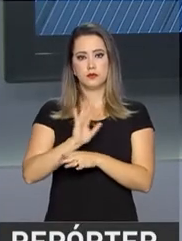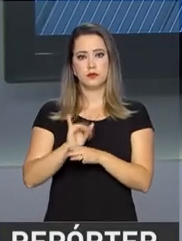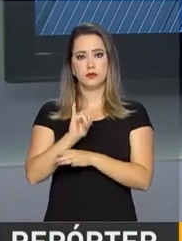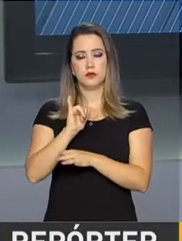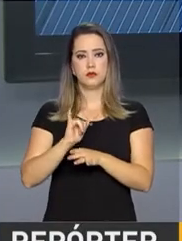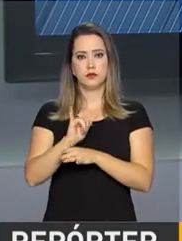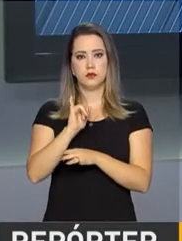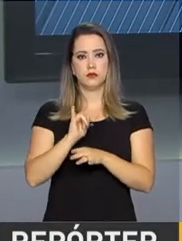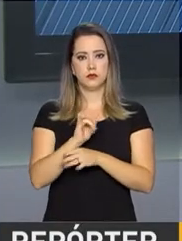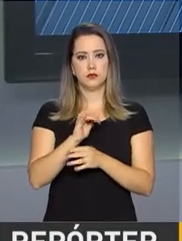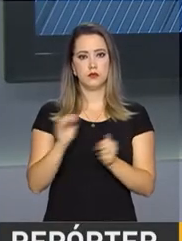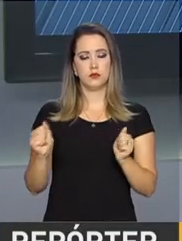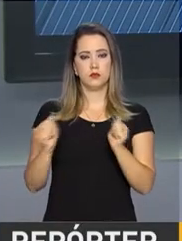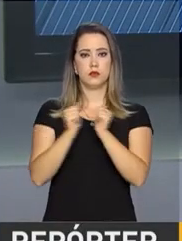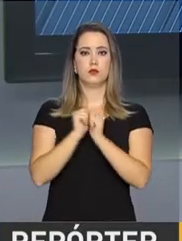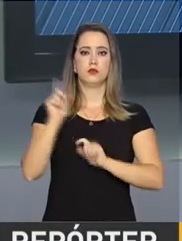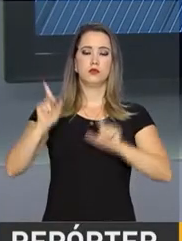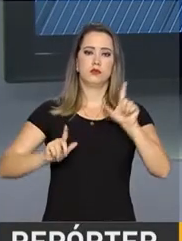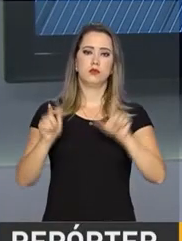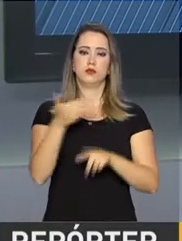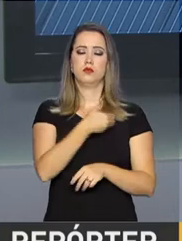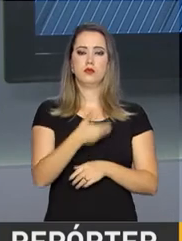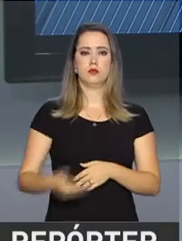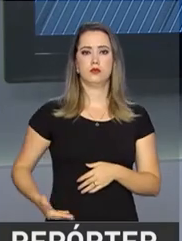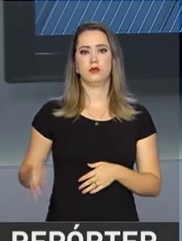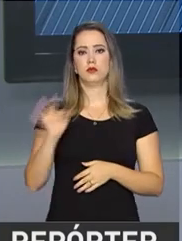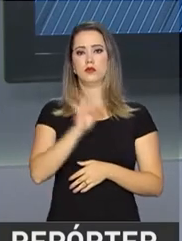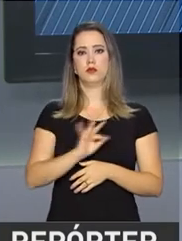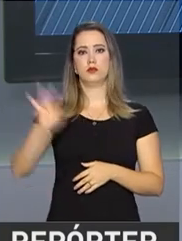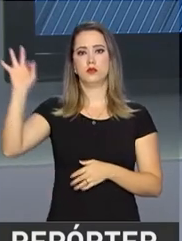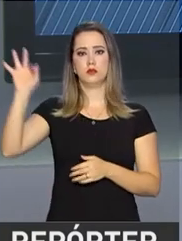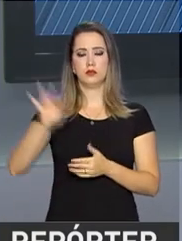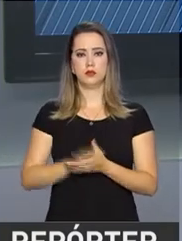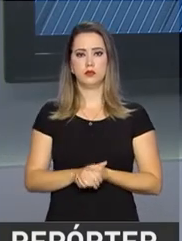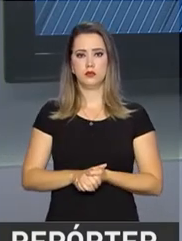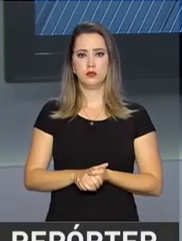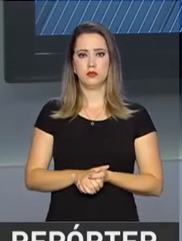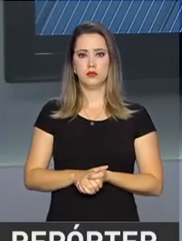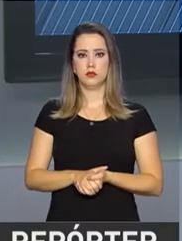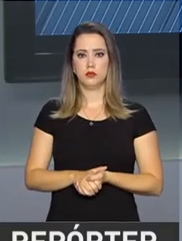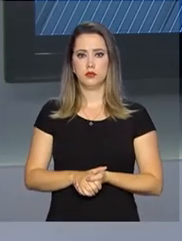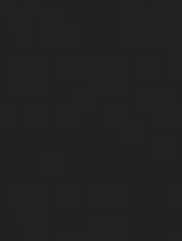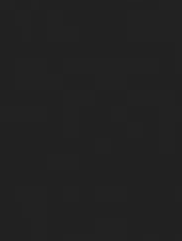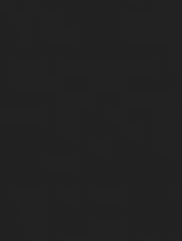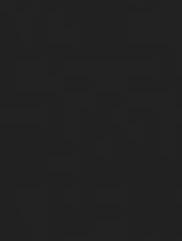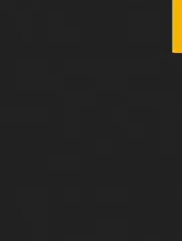rever as reportagens no youtube continue com a gente na nbr a tv do governo federal